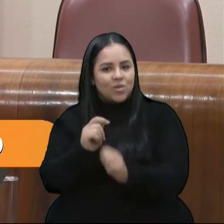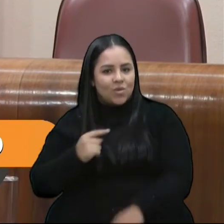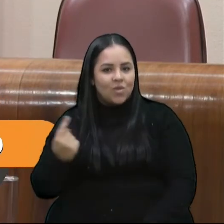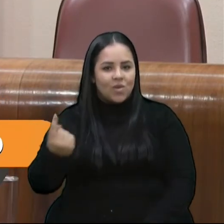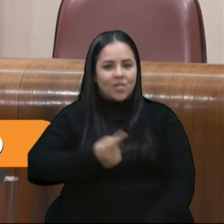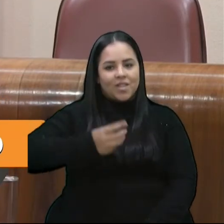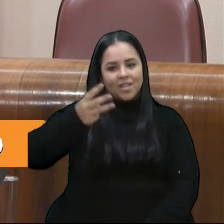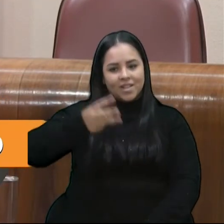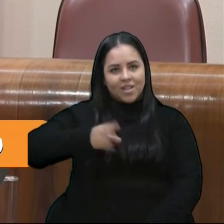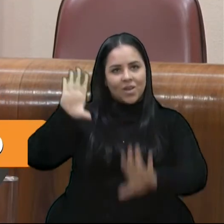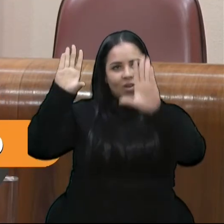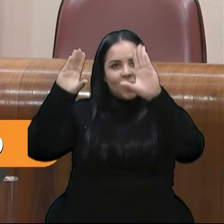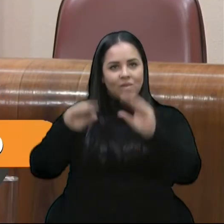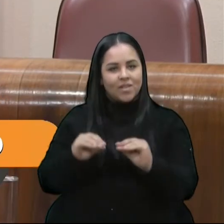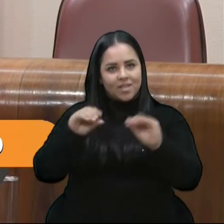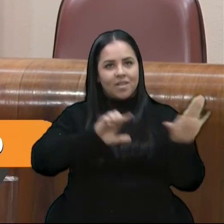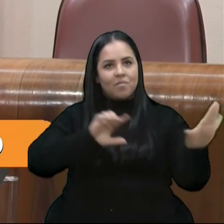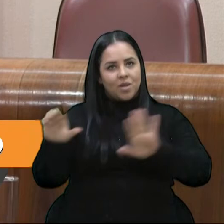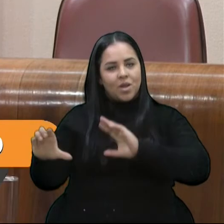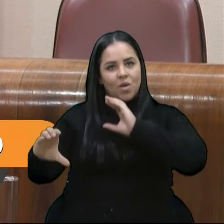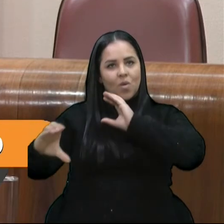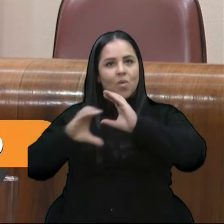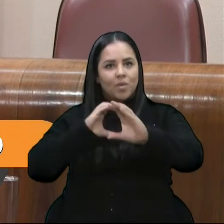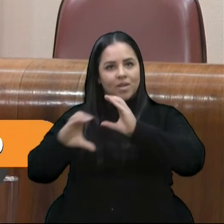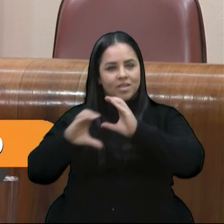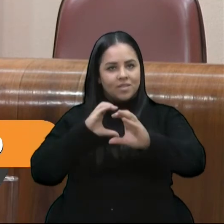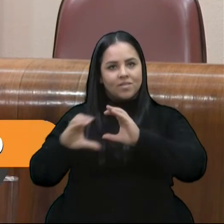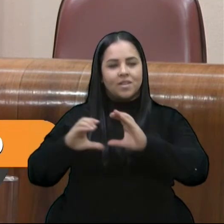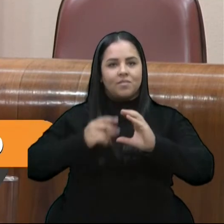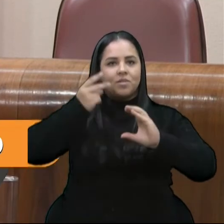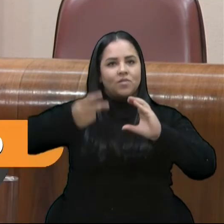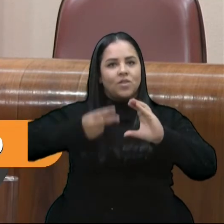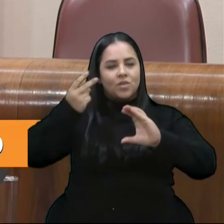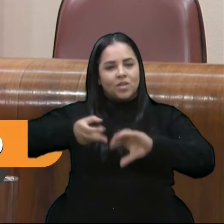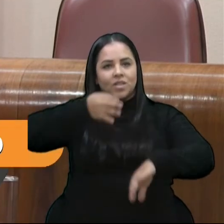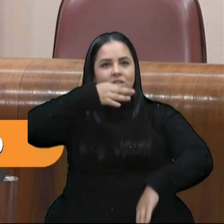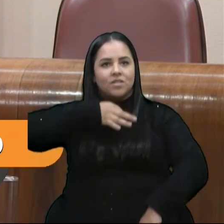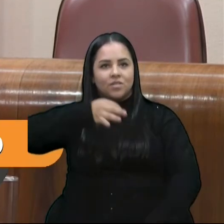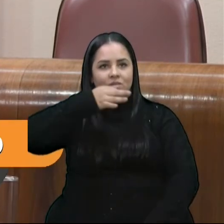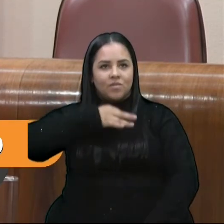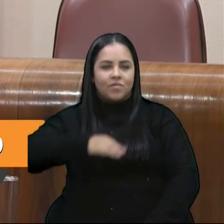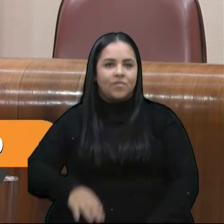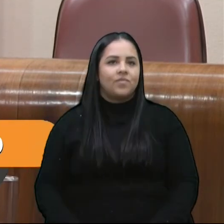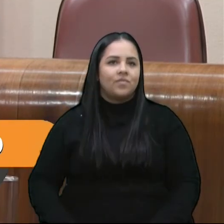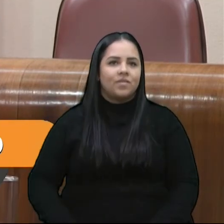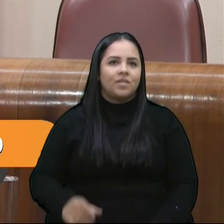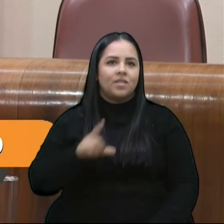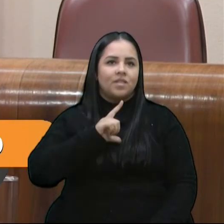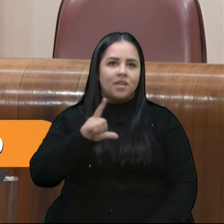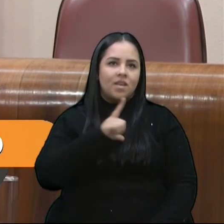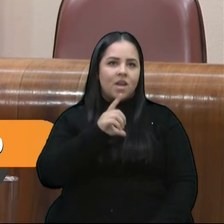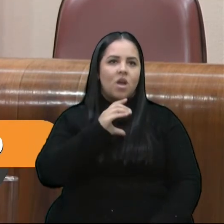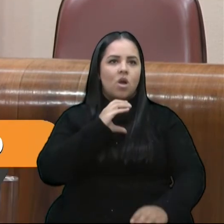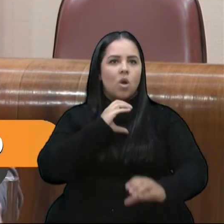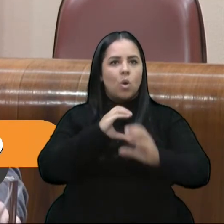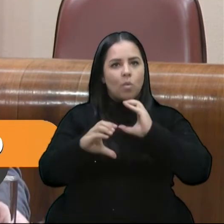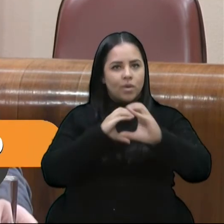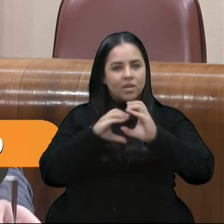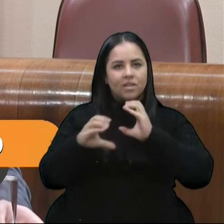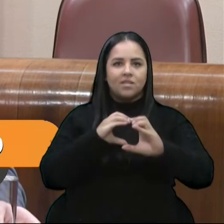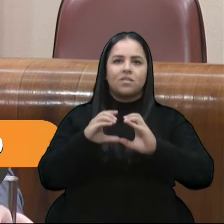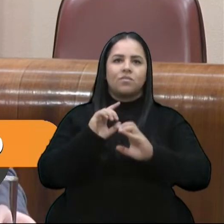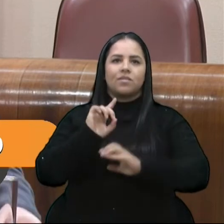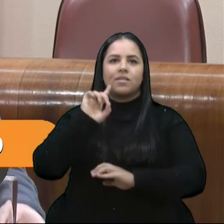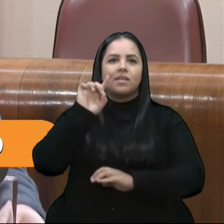terceira noite da Semana de Comunicação da Câmara de Vereadores de Caxias do Sul, que debateu a comunicação como um mecanismo